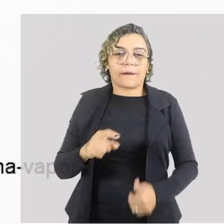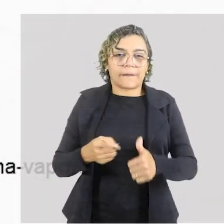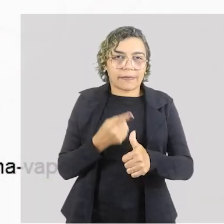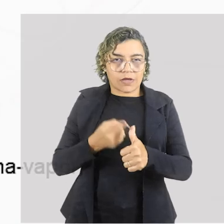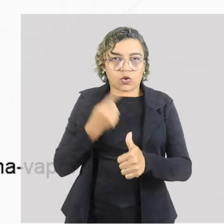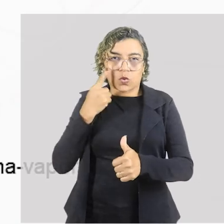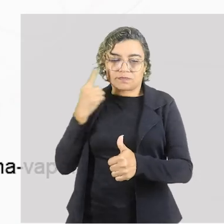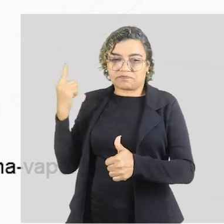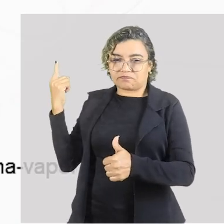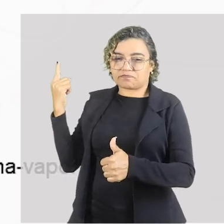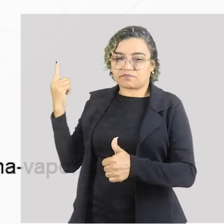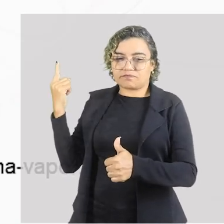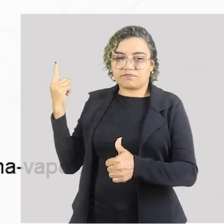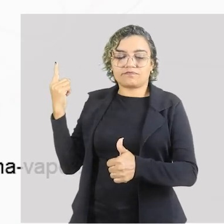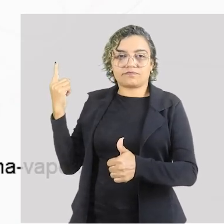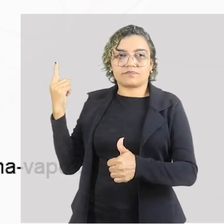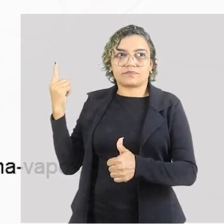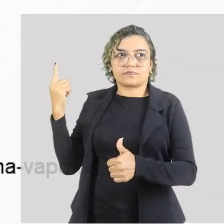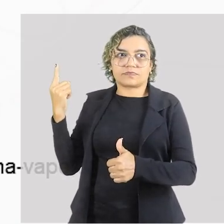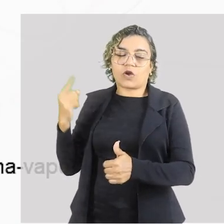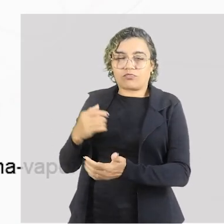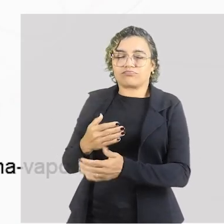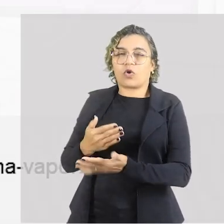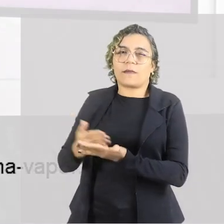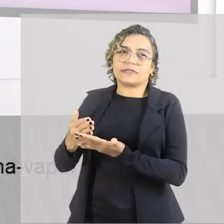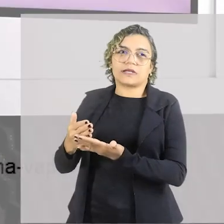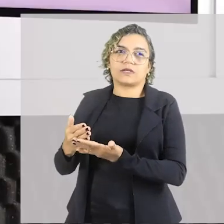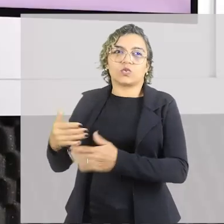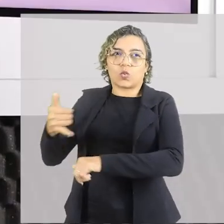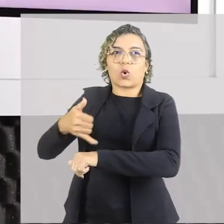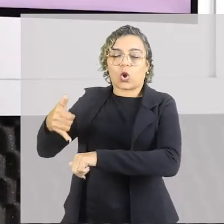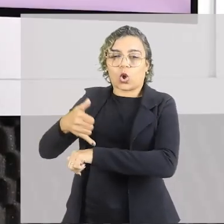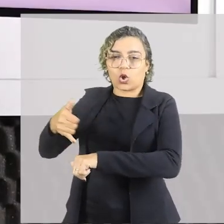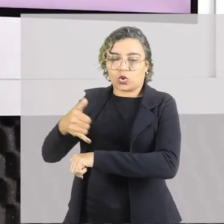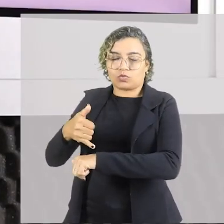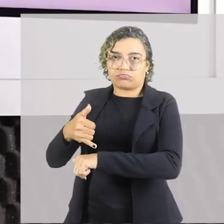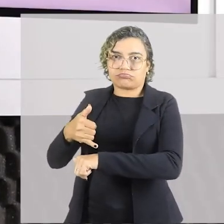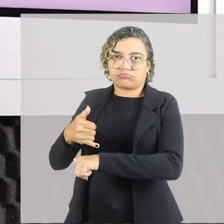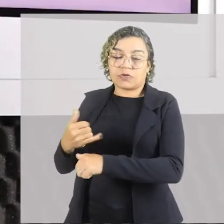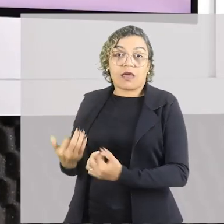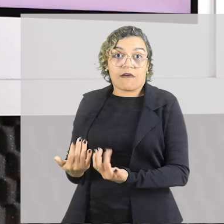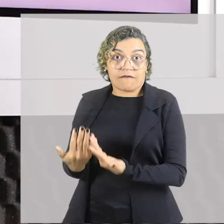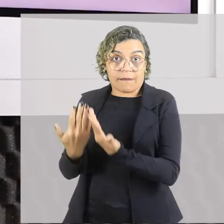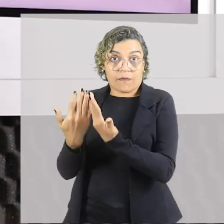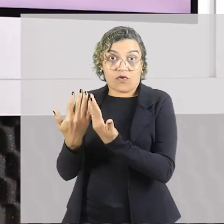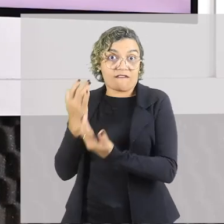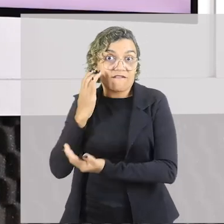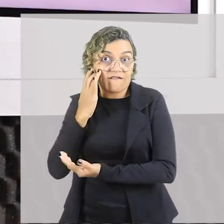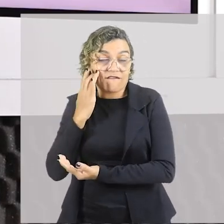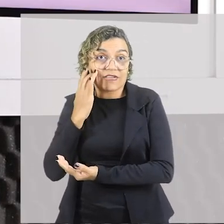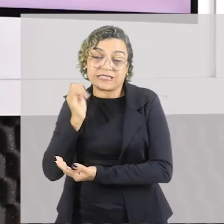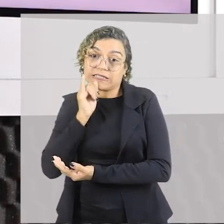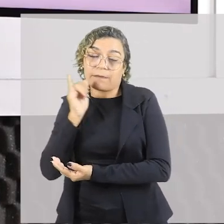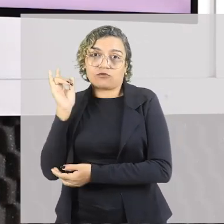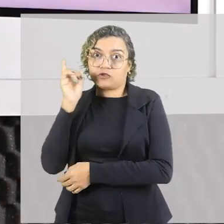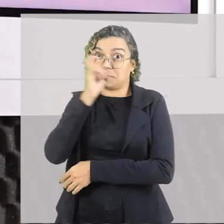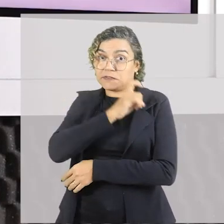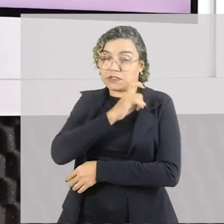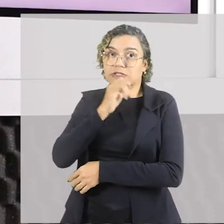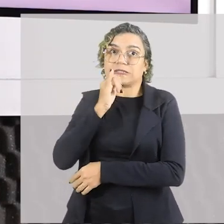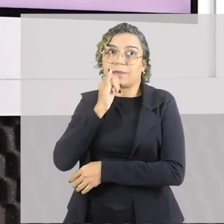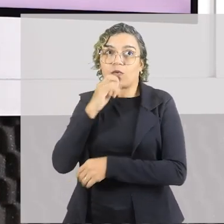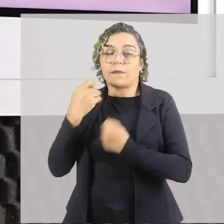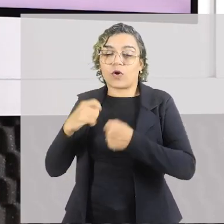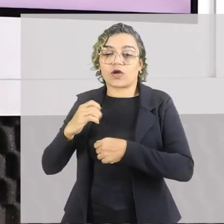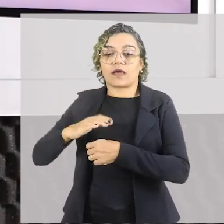acetona. Eu vou começar do óleo. O óleo evapora com dificuldade. Tá certo? Então, a pressão de vapor dele é